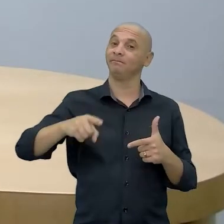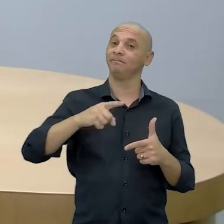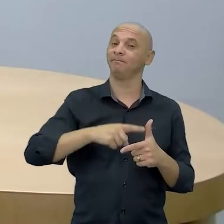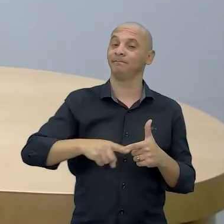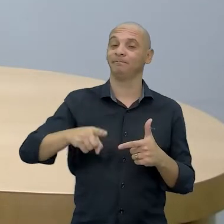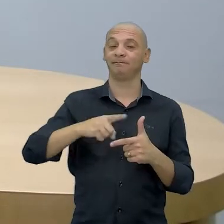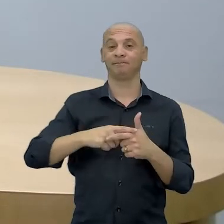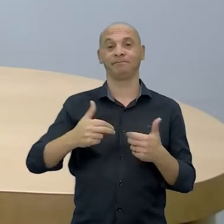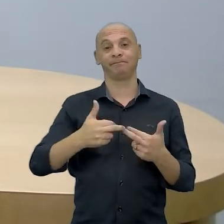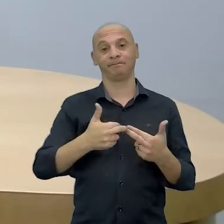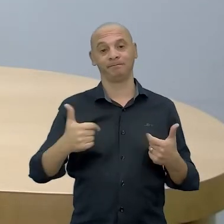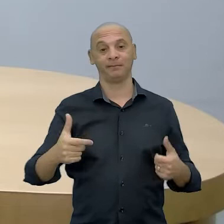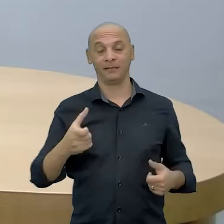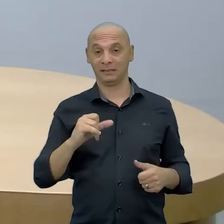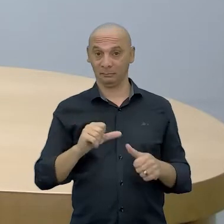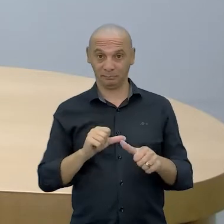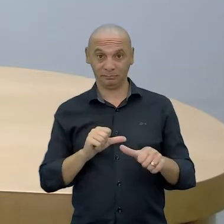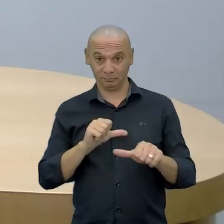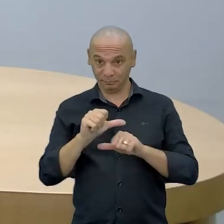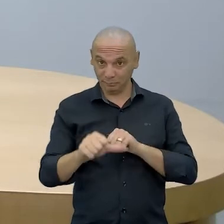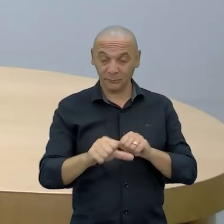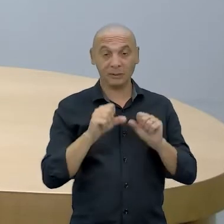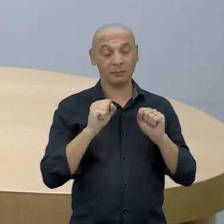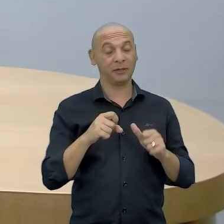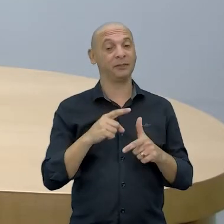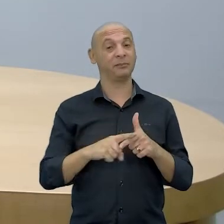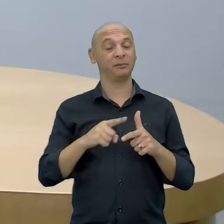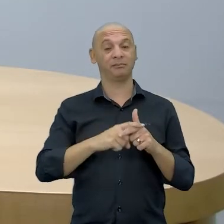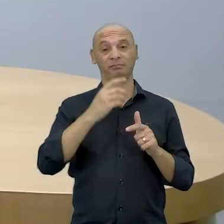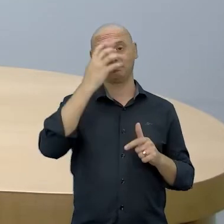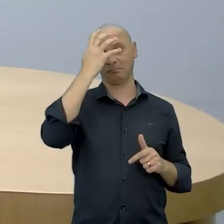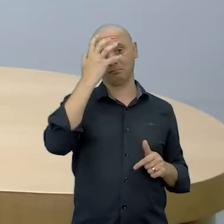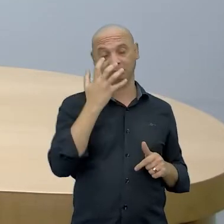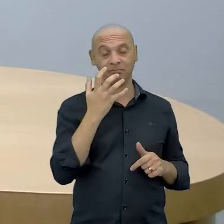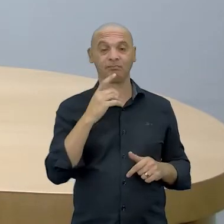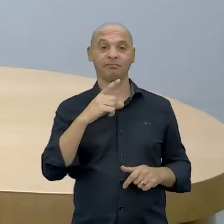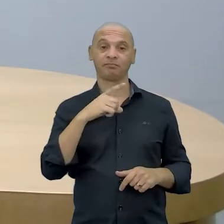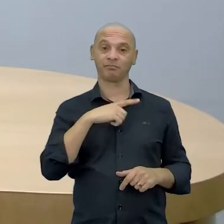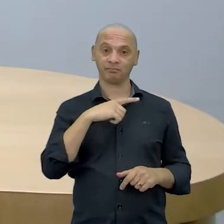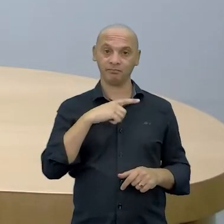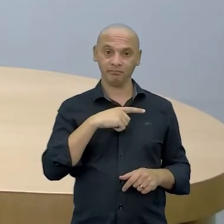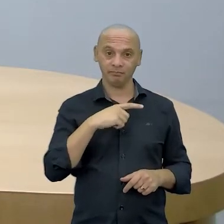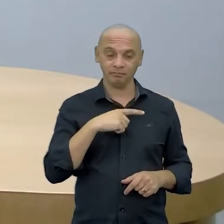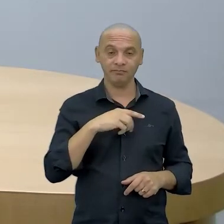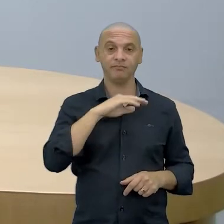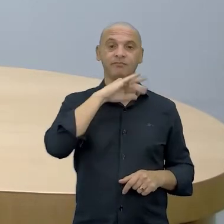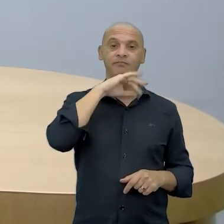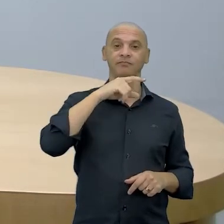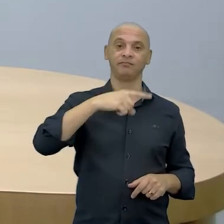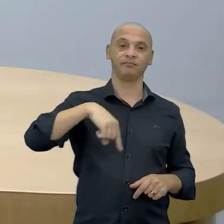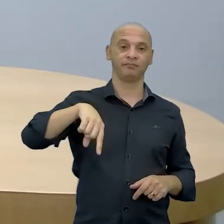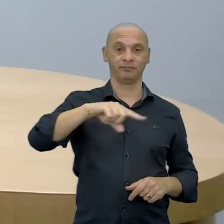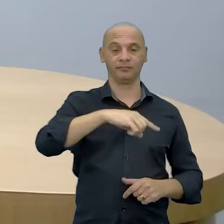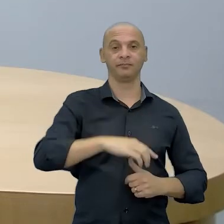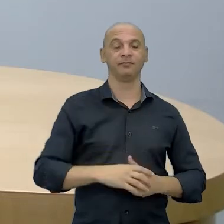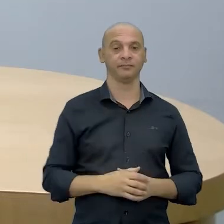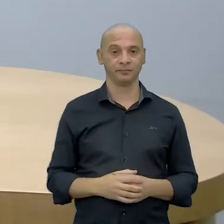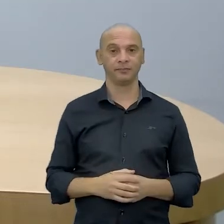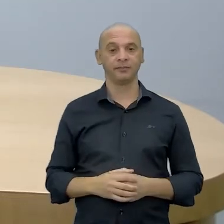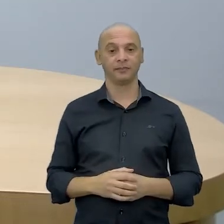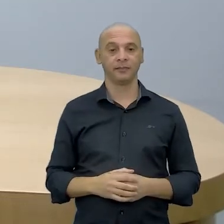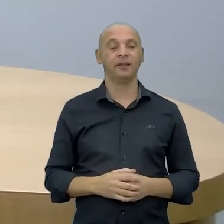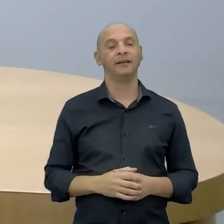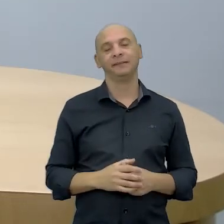né, alteração pode gerar aí, né, processos, né, que podem ser até catástrofes, né? As